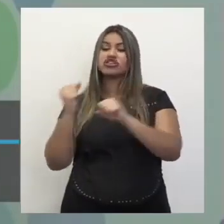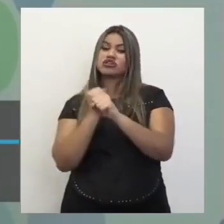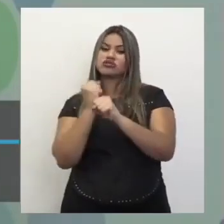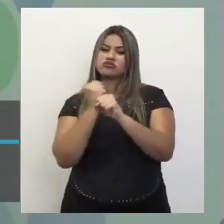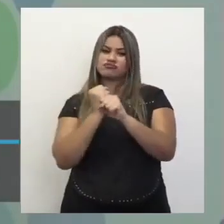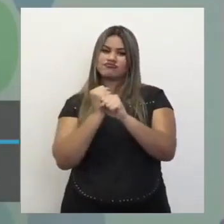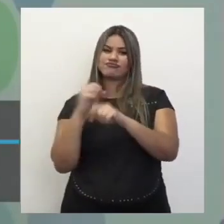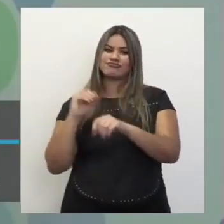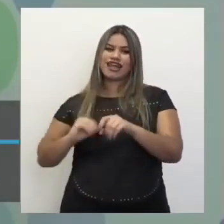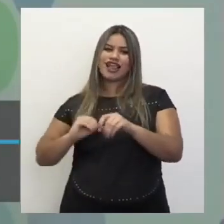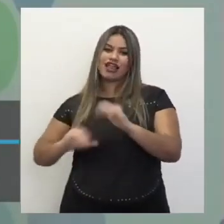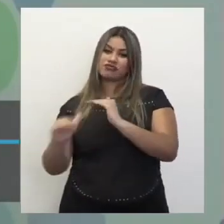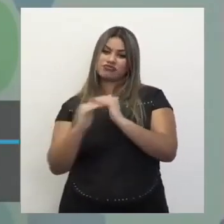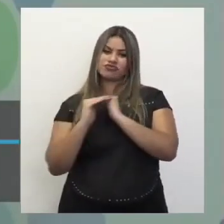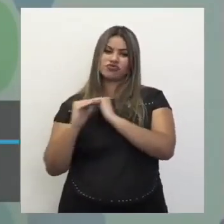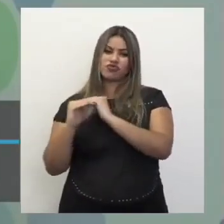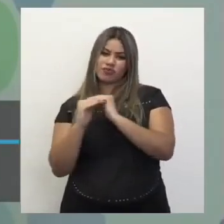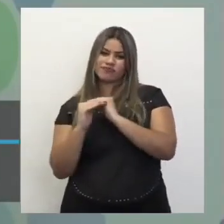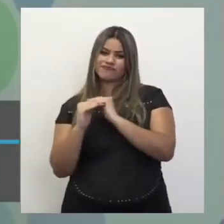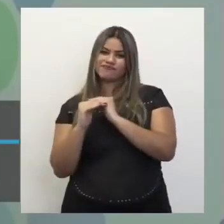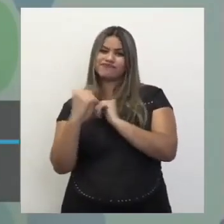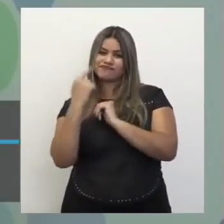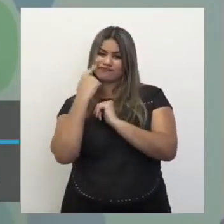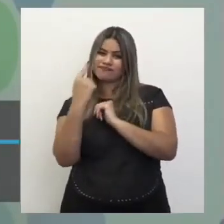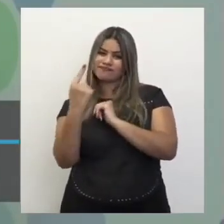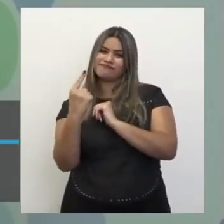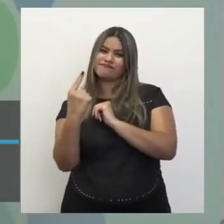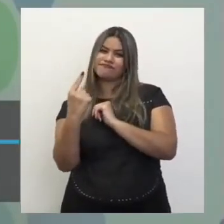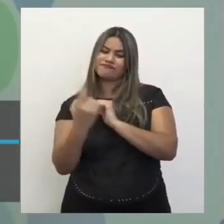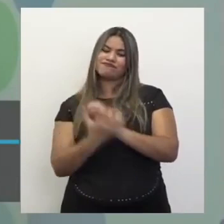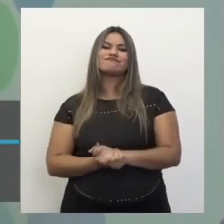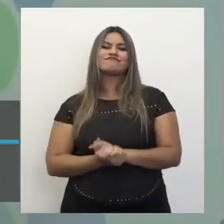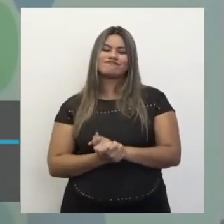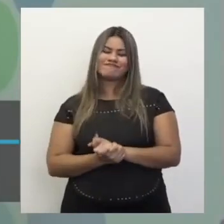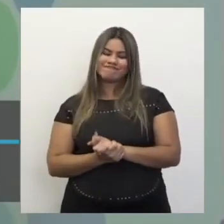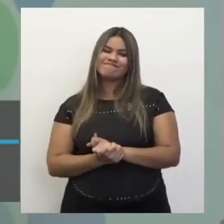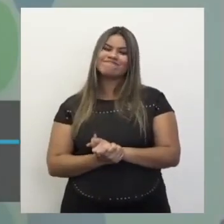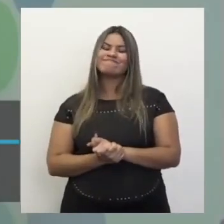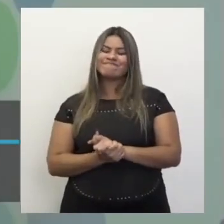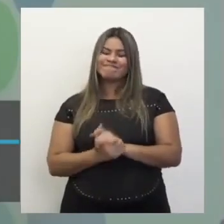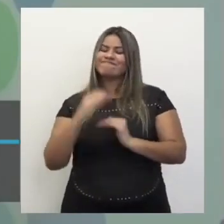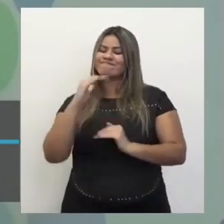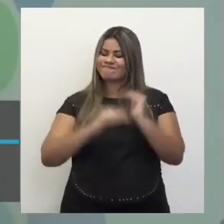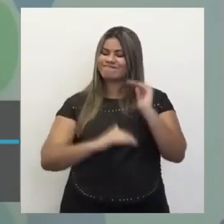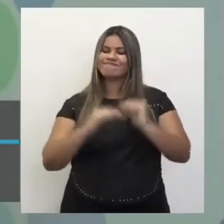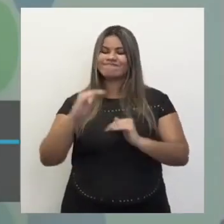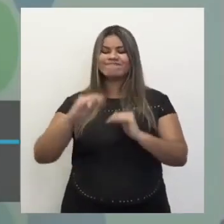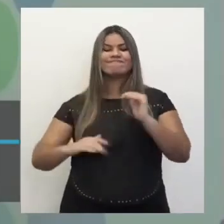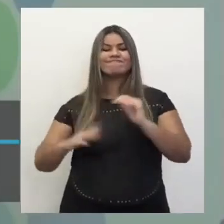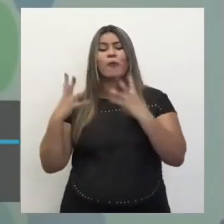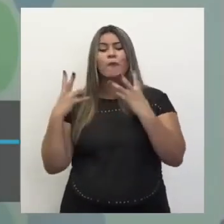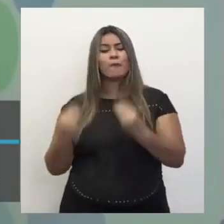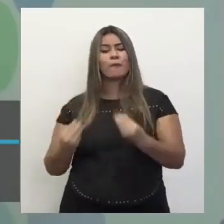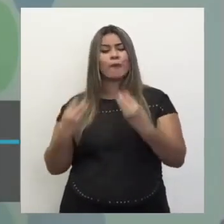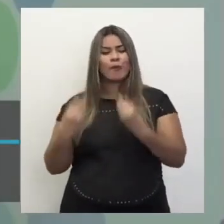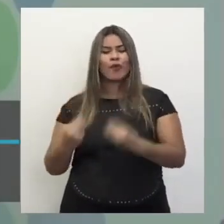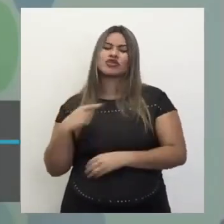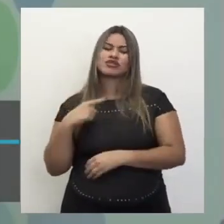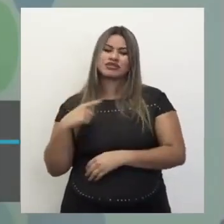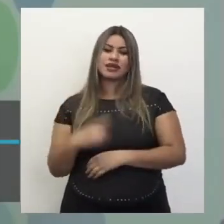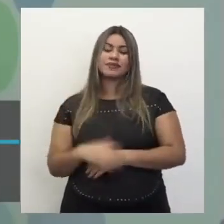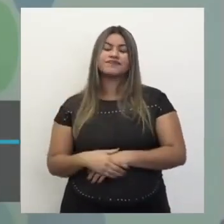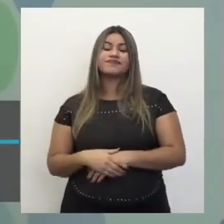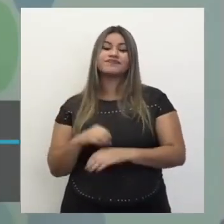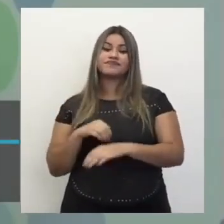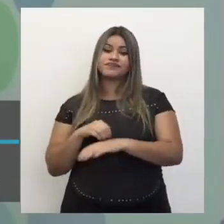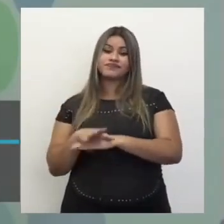dos homens. Então vejam como essa desigualdade ainda é gritante, ainda é gigantesca. A gente conversou sobre essa desigualdade e eu dei uma sugestão de